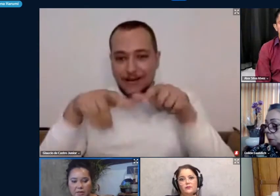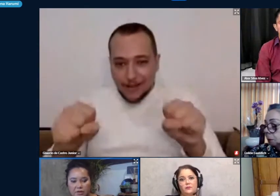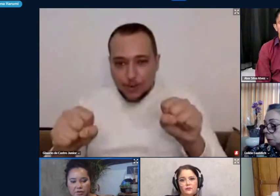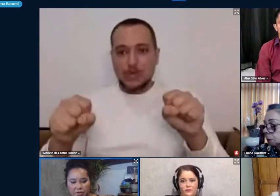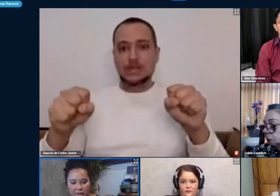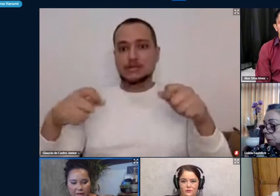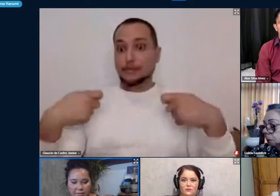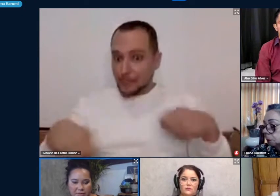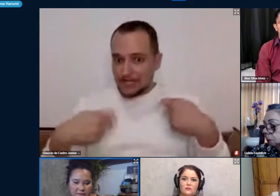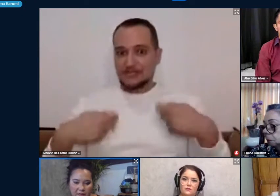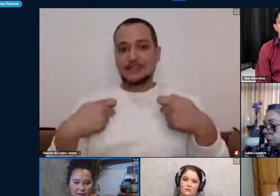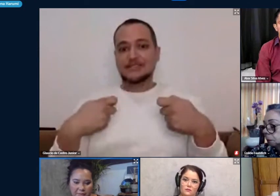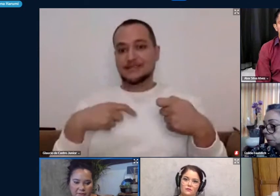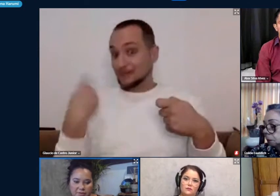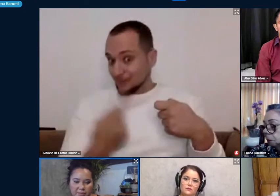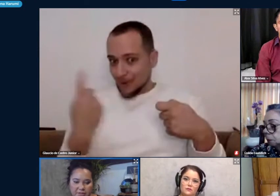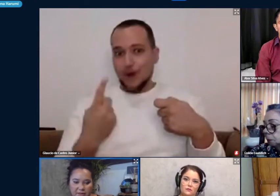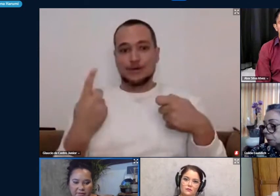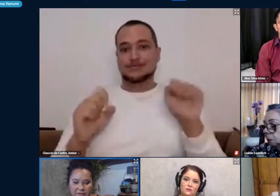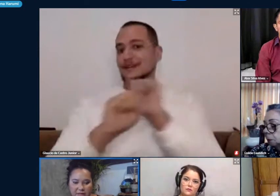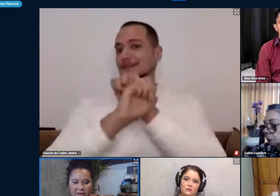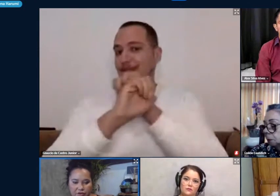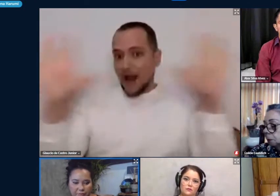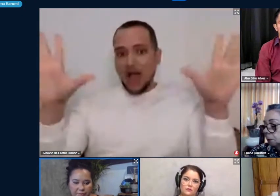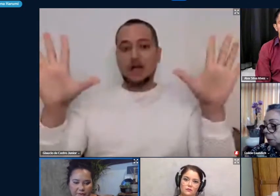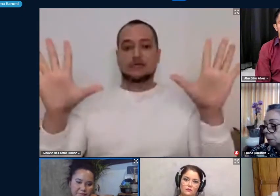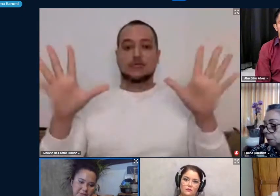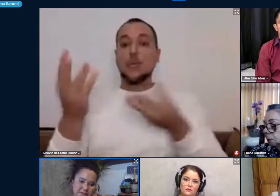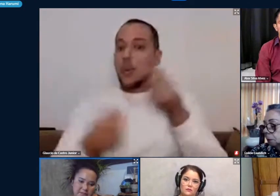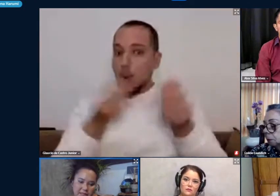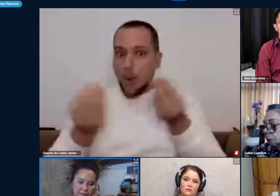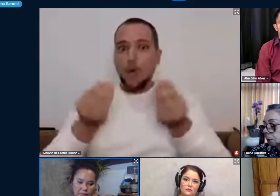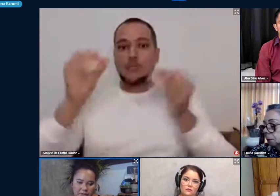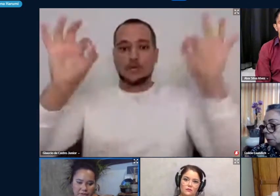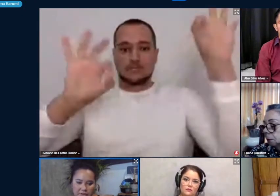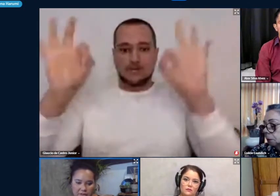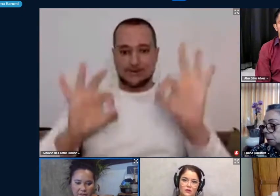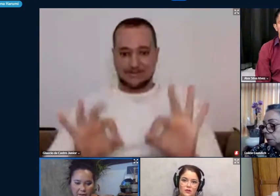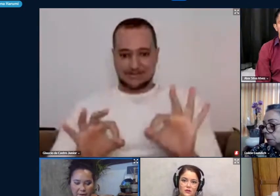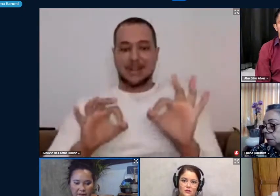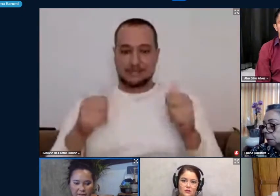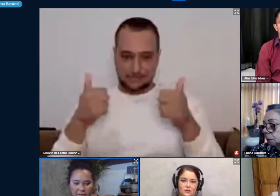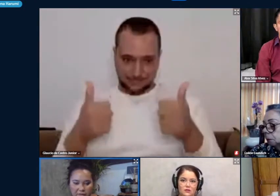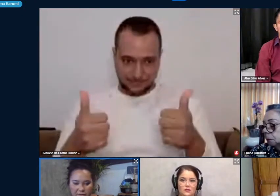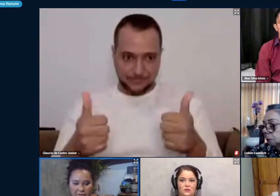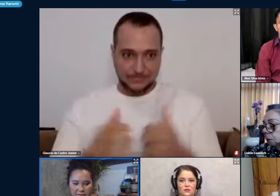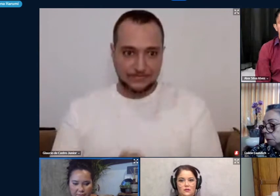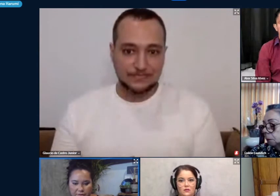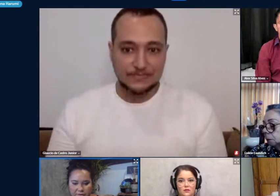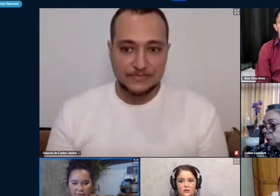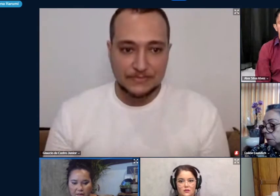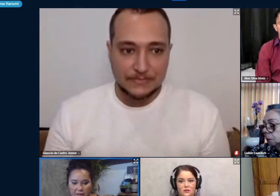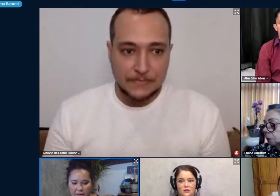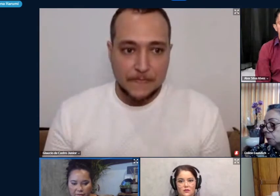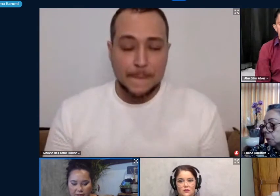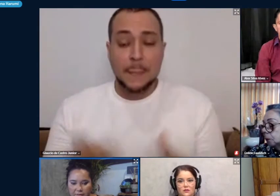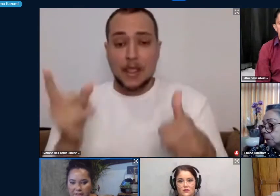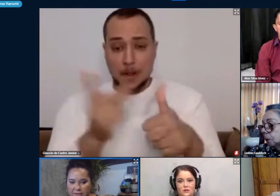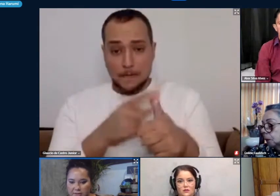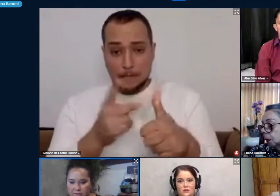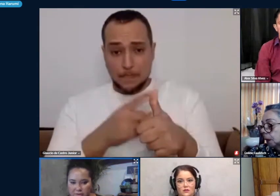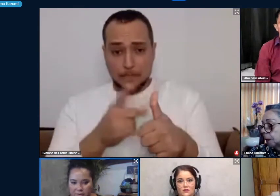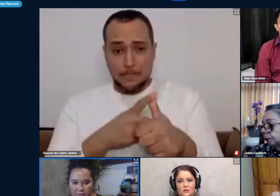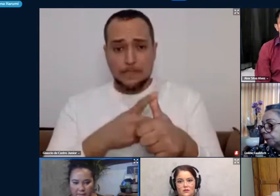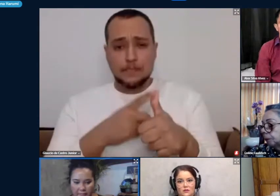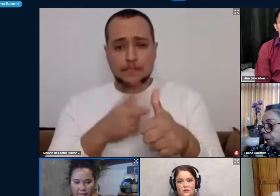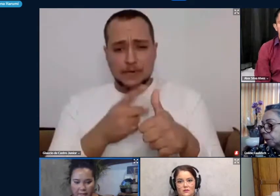e também de temas, apresentam temas relevantes na área de pesquisa da linguística, que é uma área que nós temos